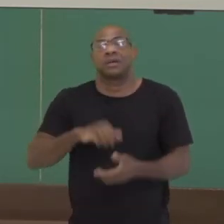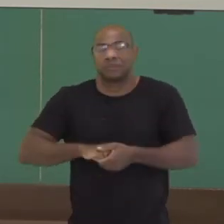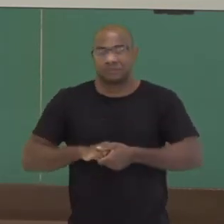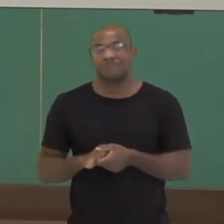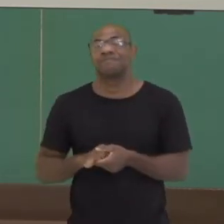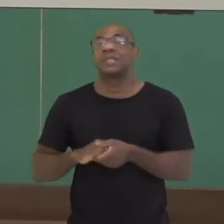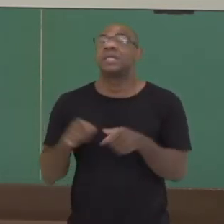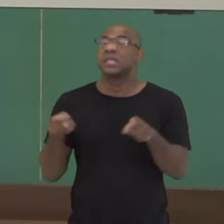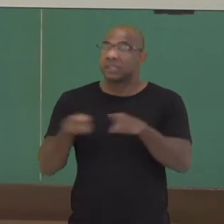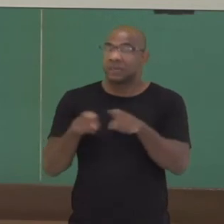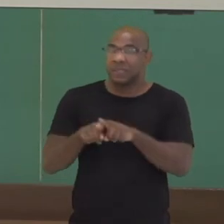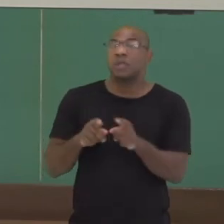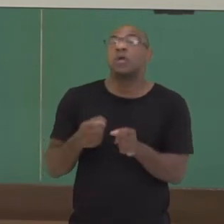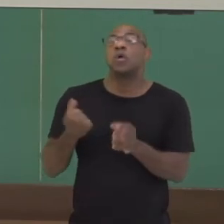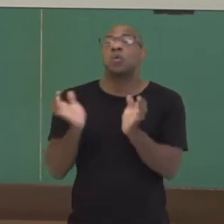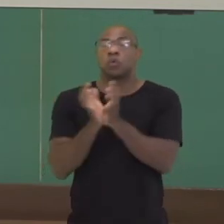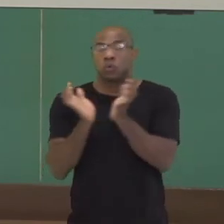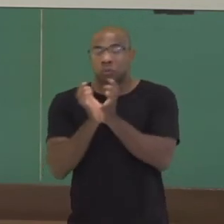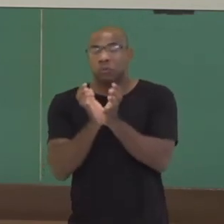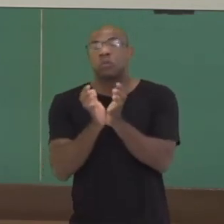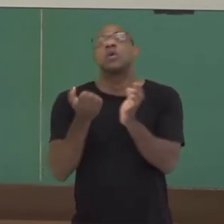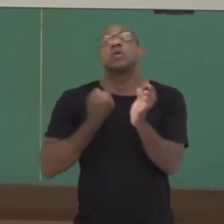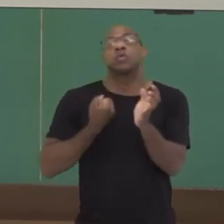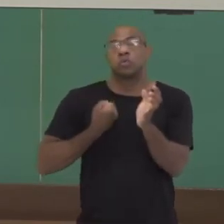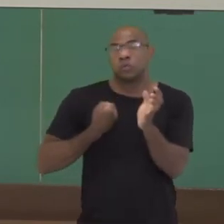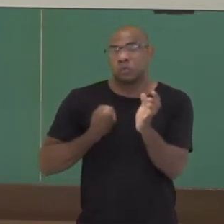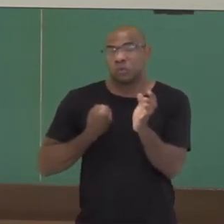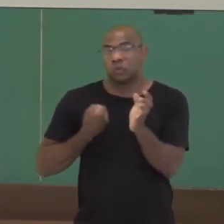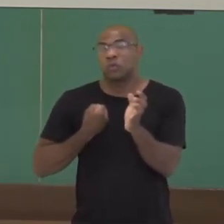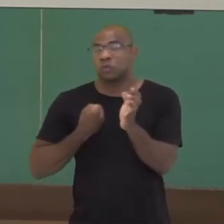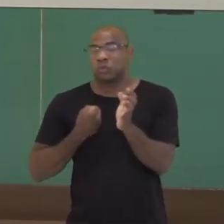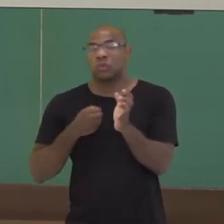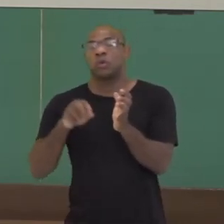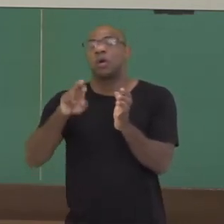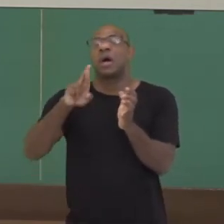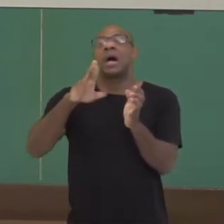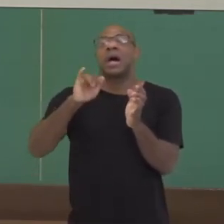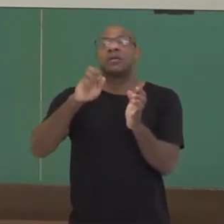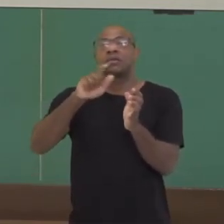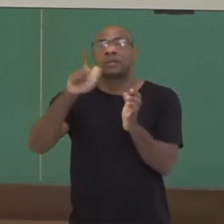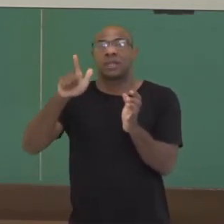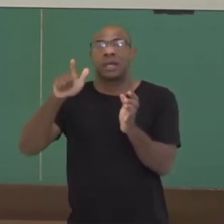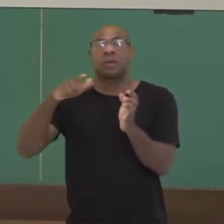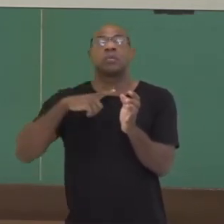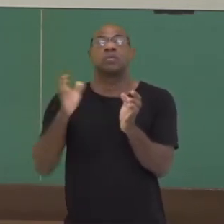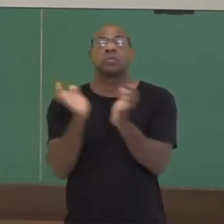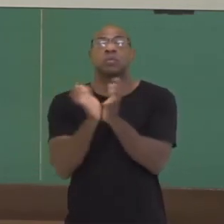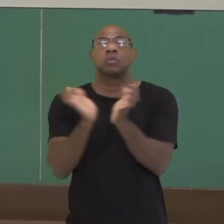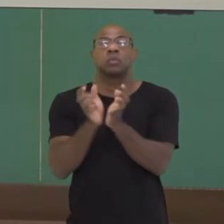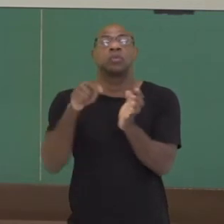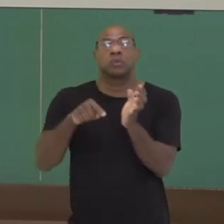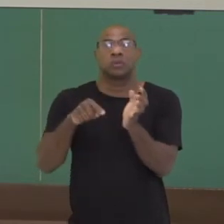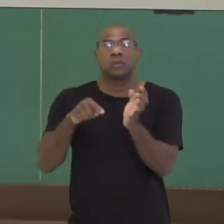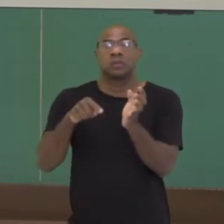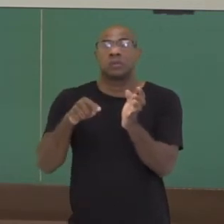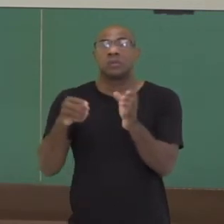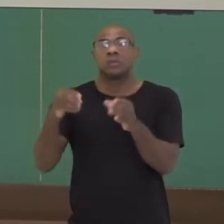números naturais estão contidos, estão dentro do conjunto dos